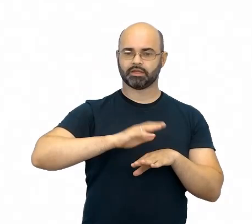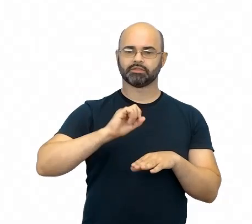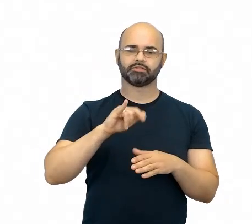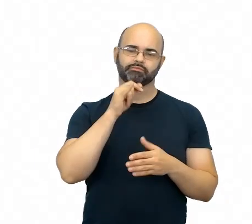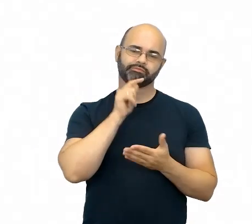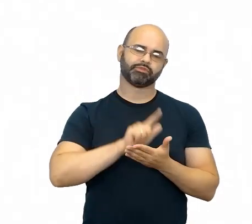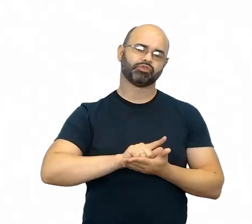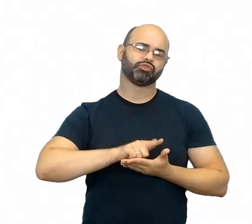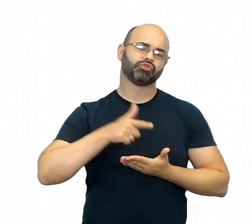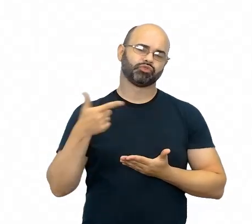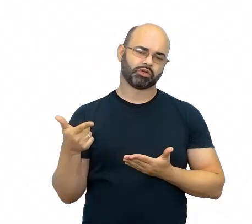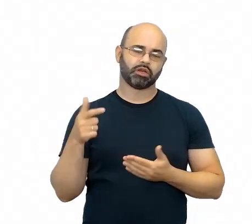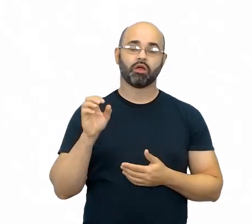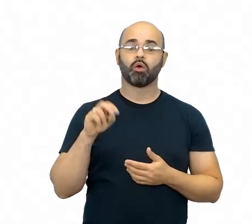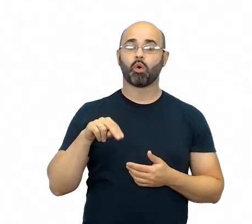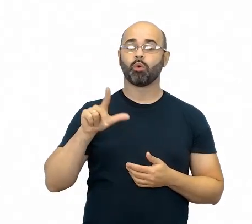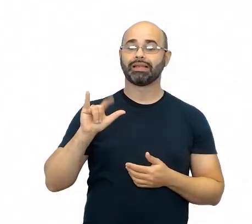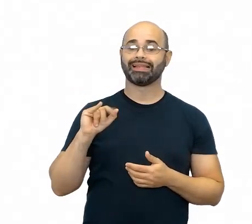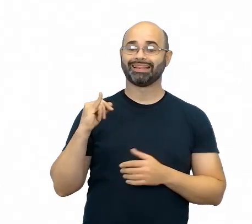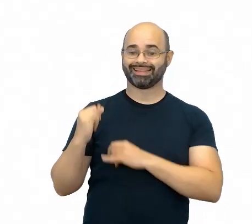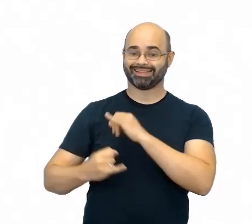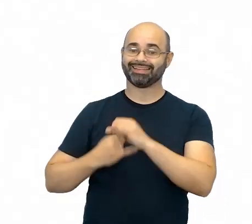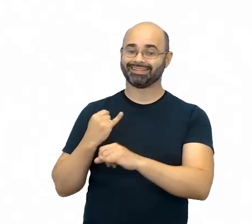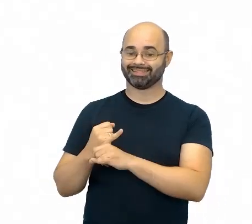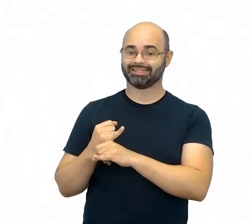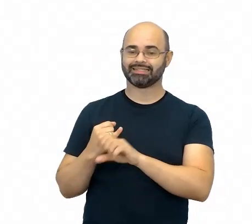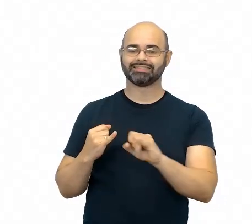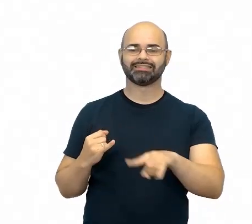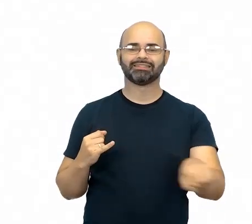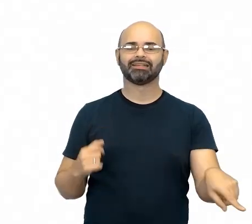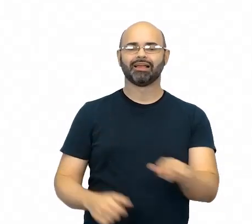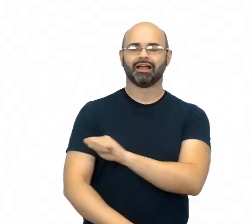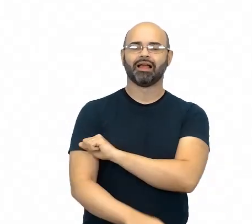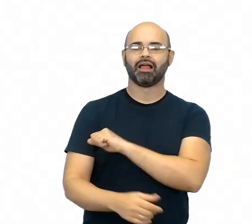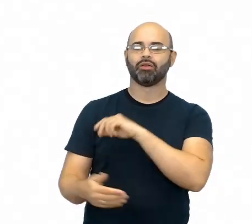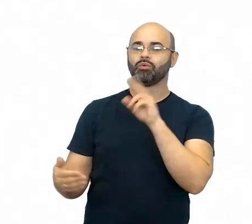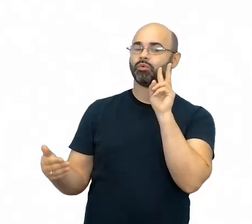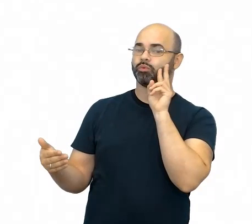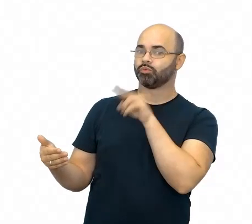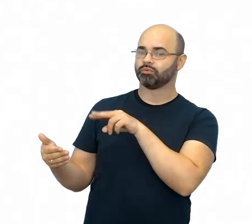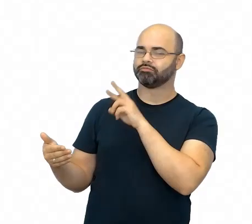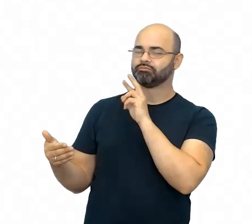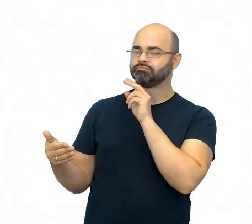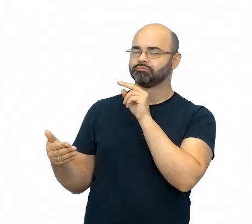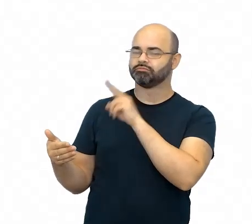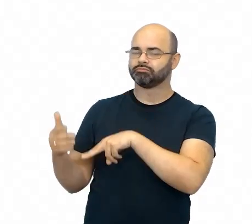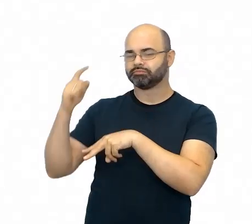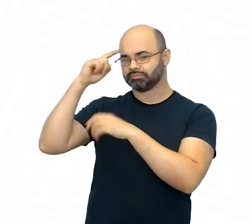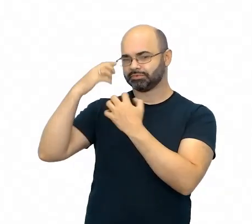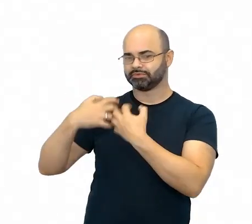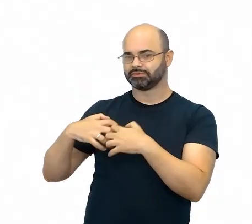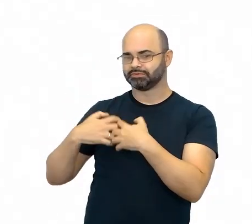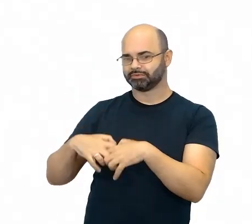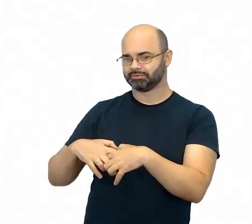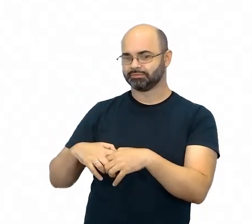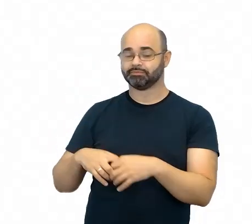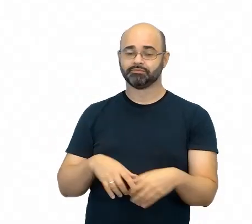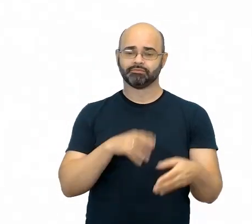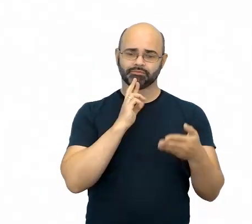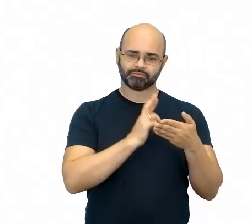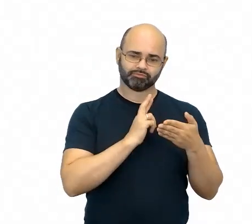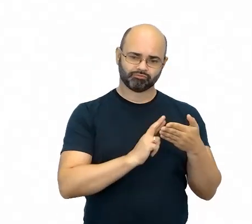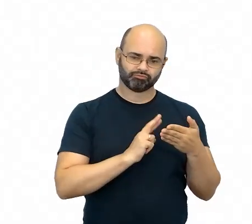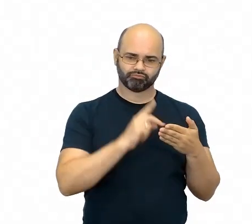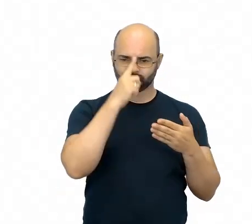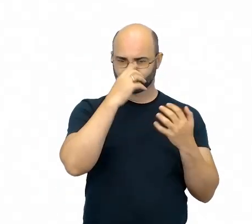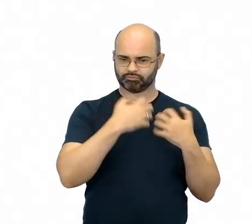online pudesse ser observado pelos estudantes, enquanto eles respondem e refletem sobre as questões. Por